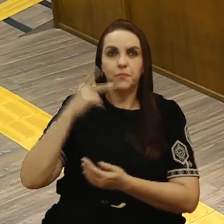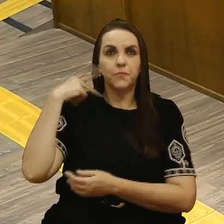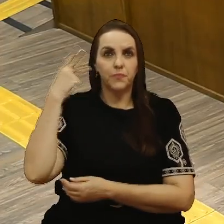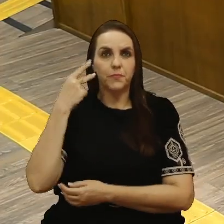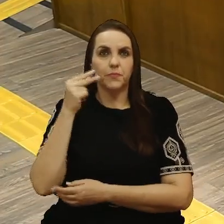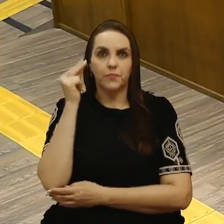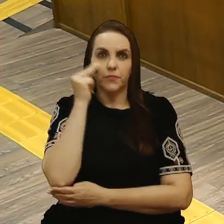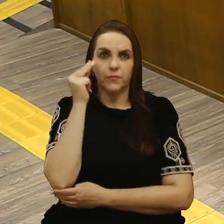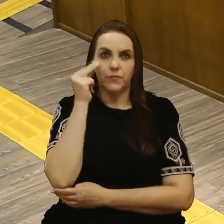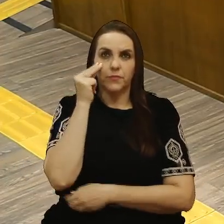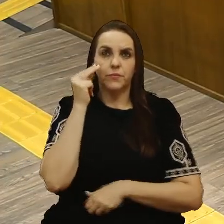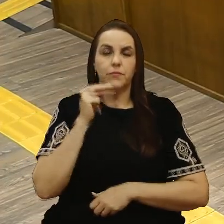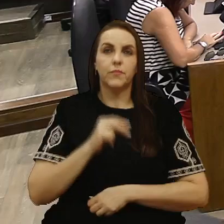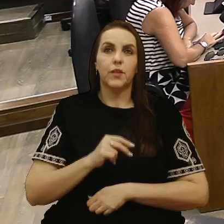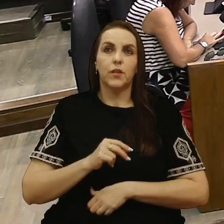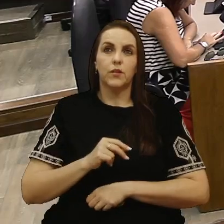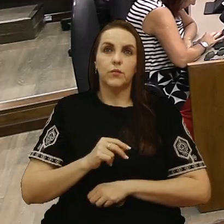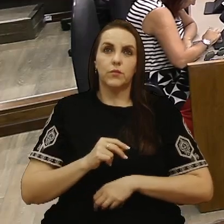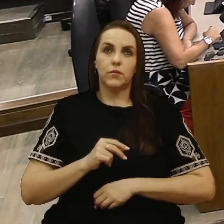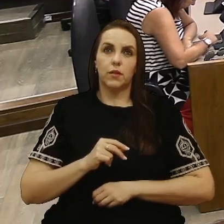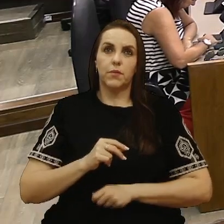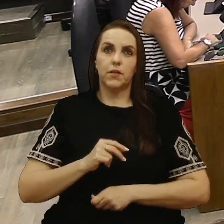Libardi.